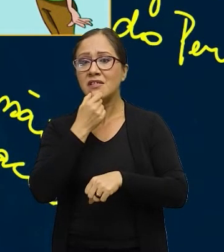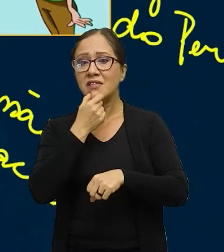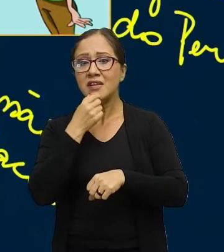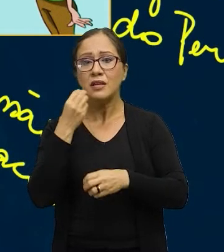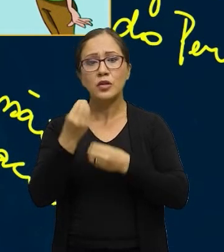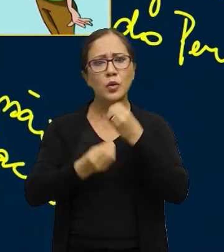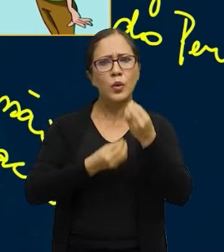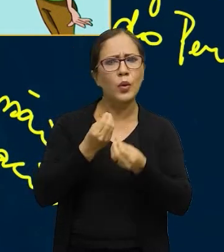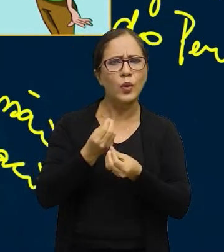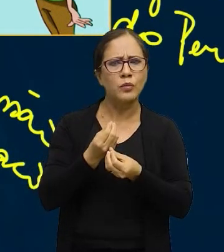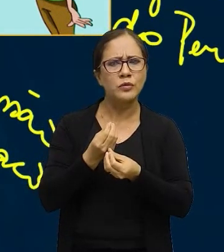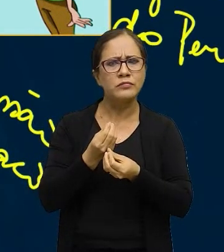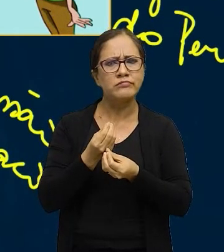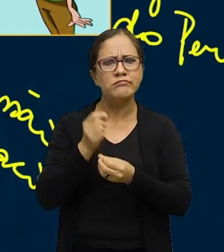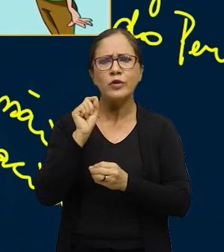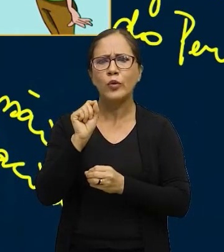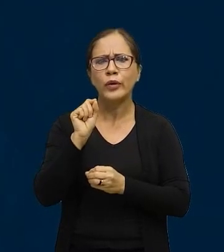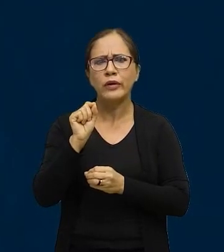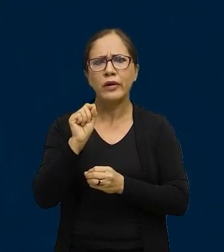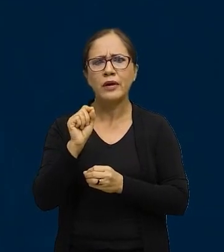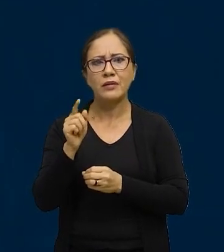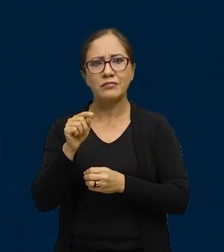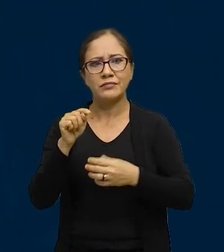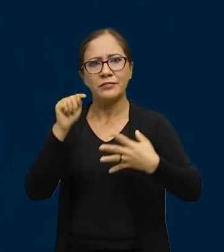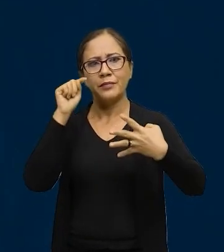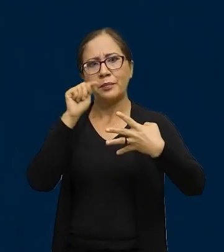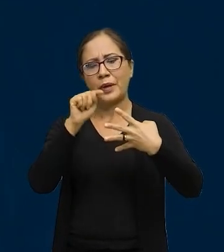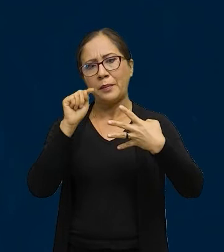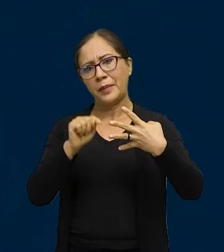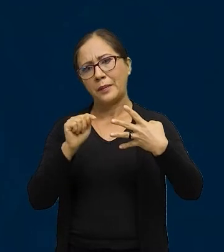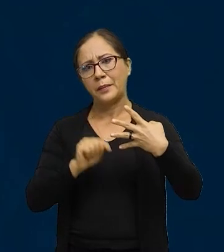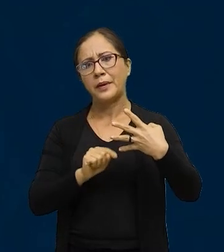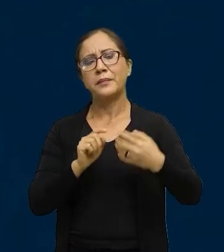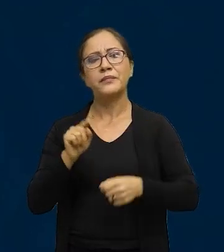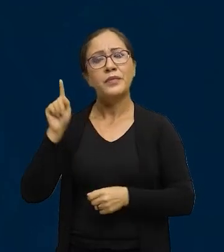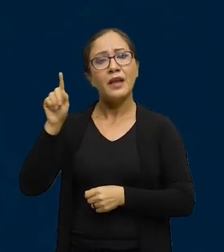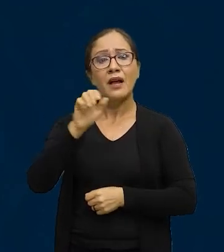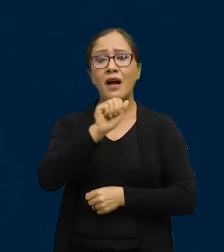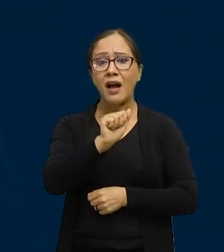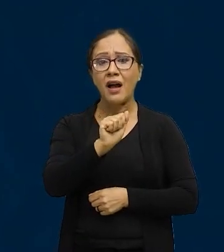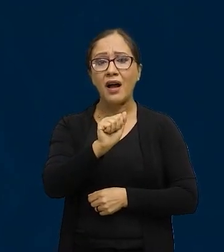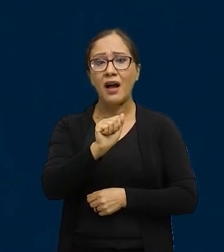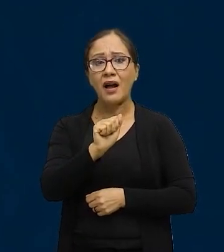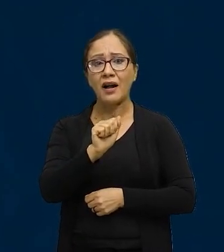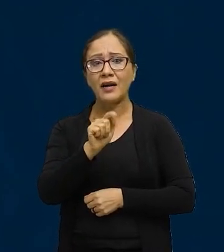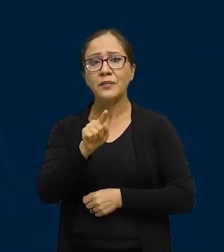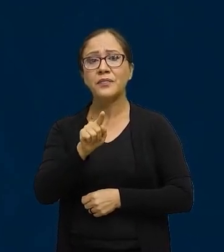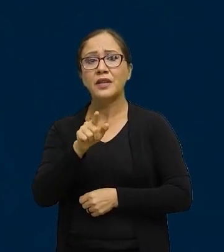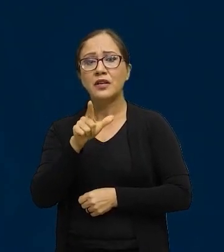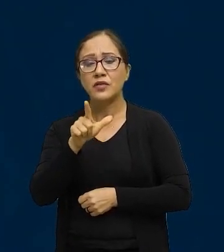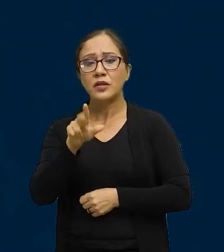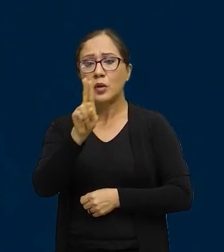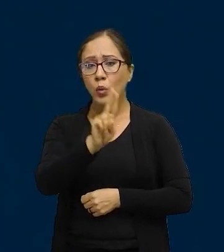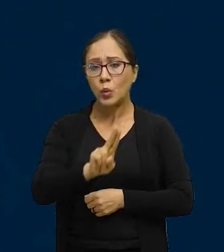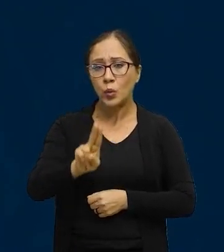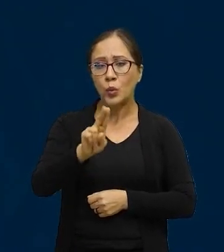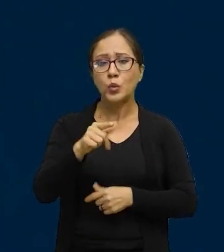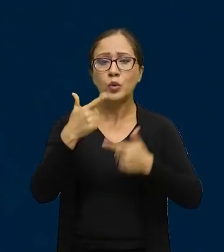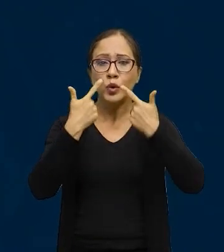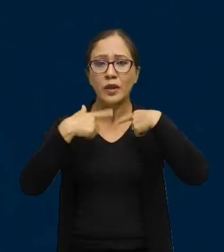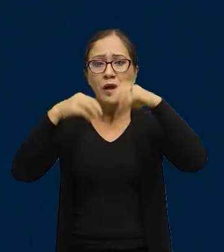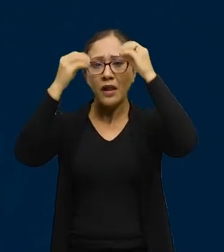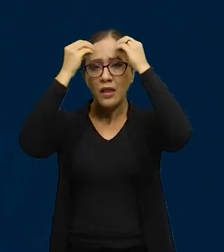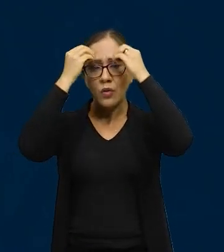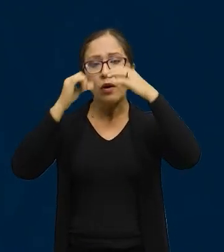evidencia o quê? Aí qual é a alternativa? A. Predominância do uso da linguagem informal sobre a